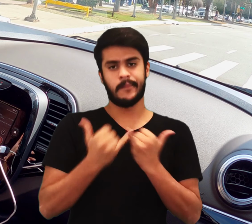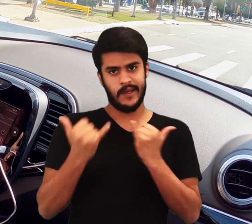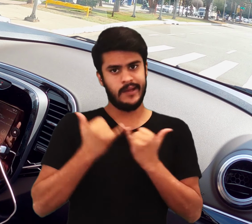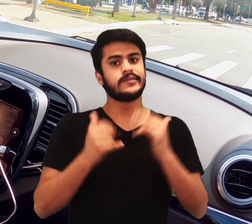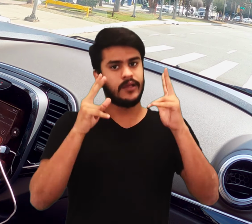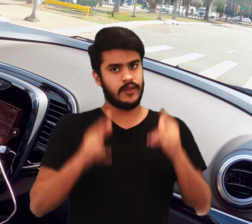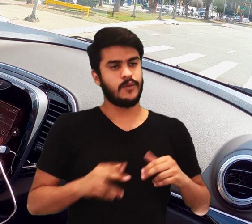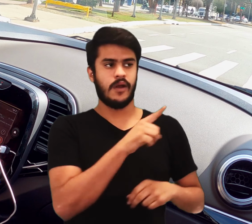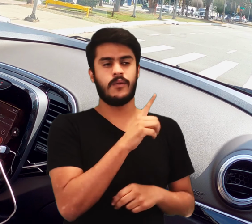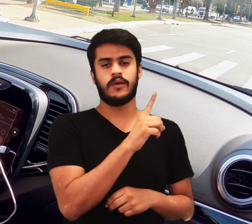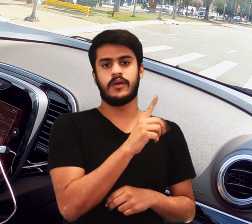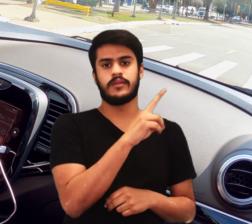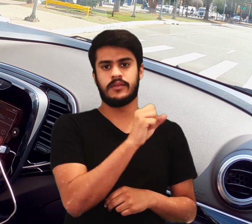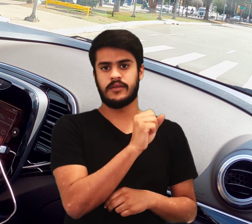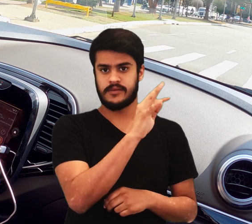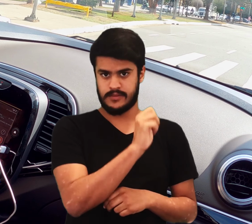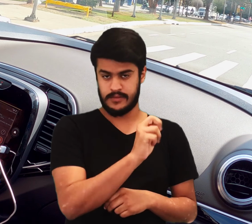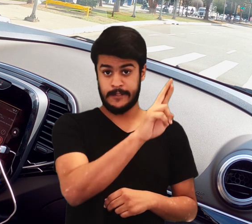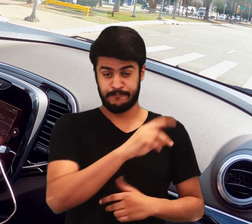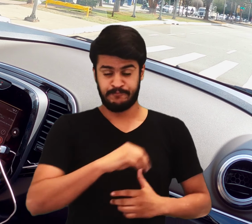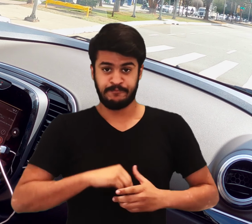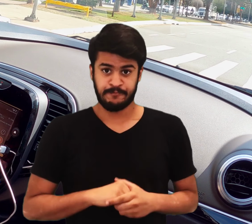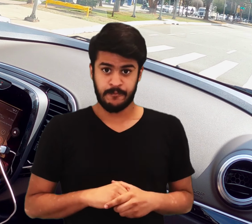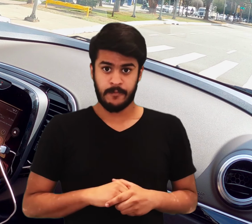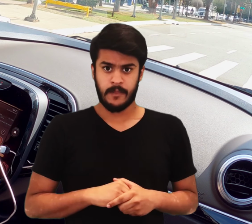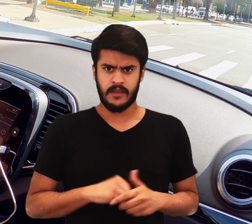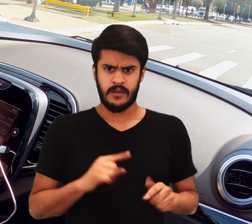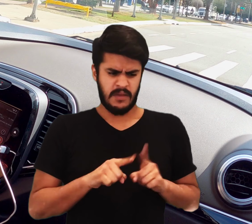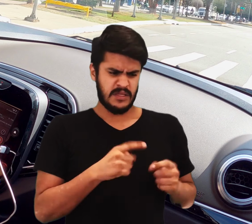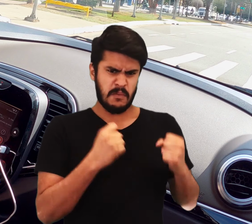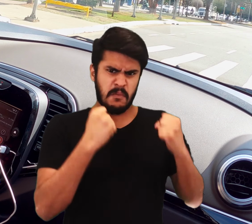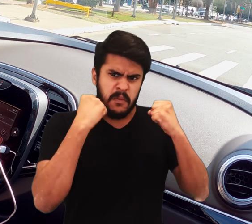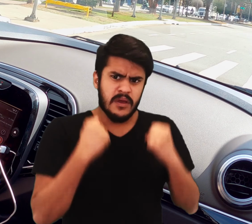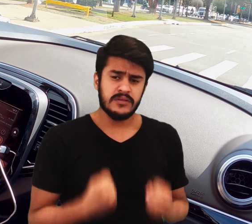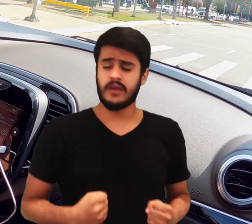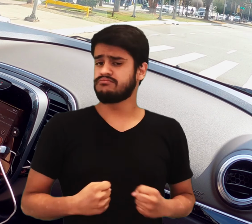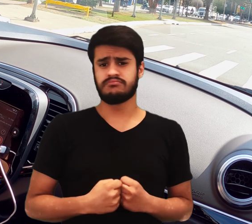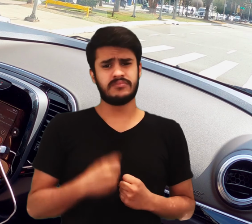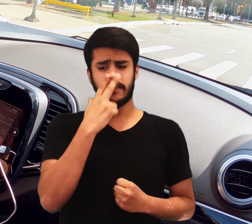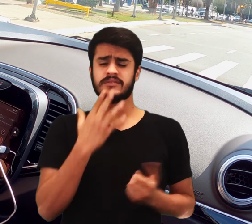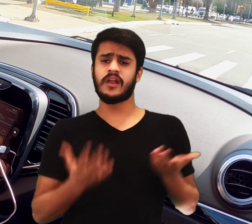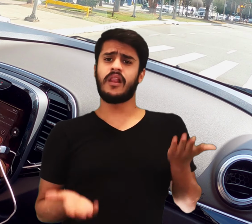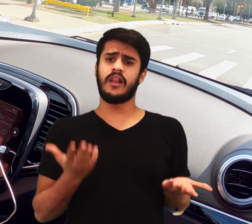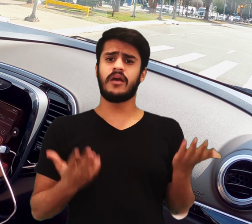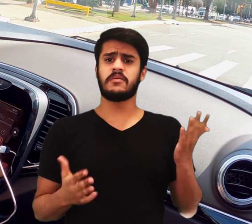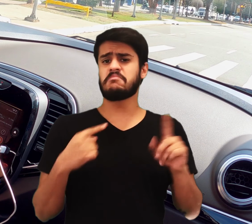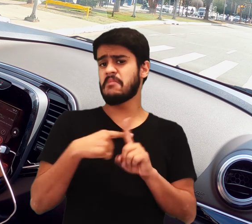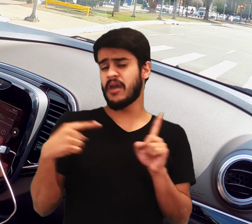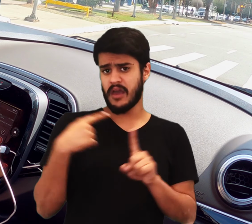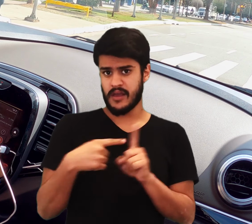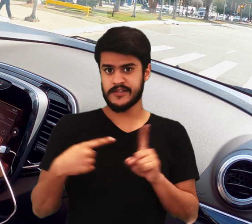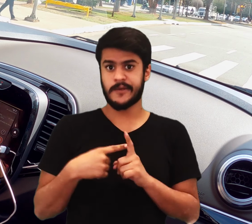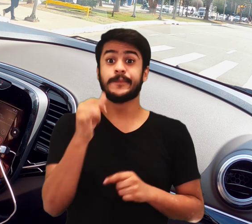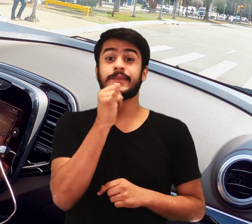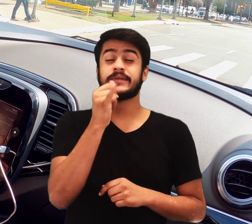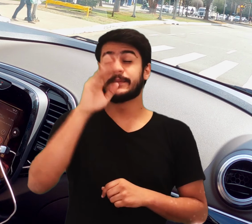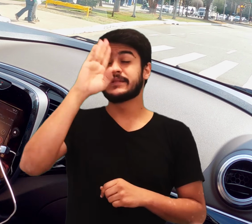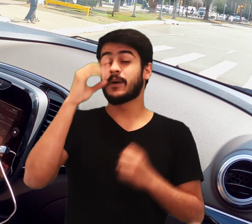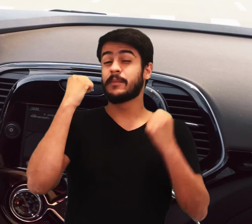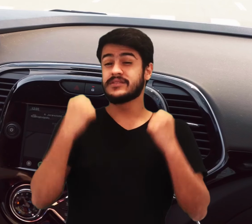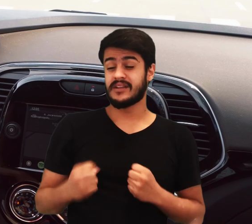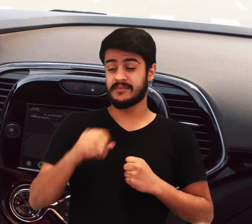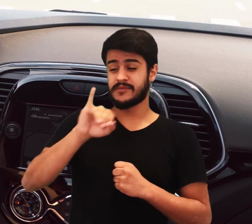estrutura, basicamente, que você vê no Duster. Por outro lado, não é um veículo tão pesado, ele está meio que na média, né? A referência negativa em termos